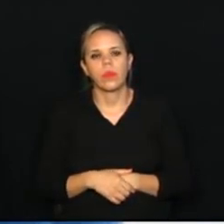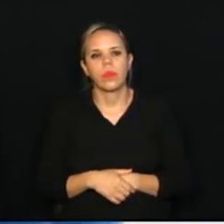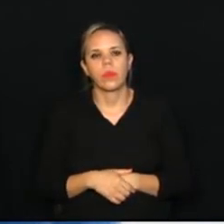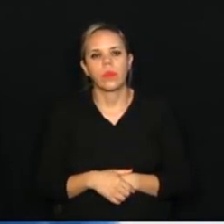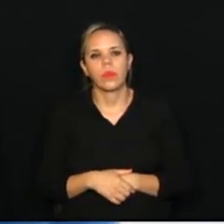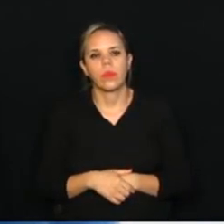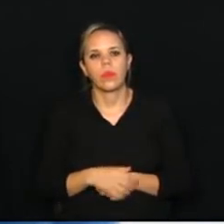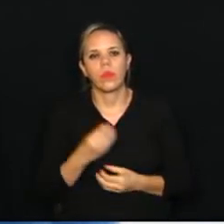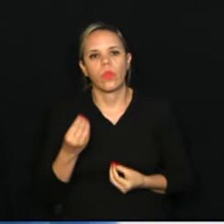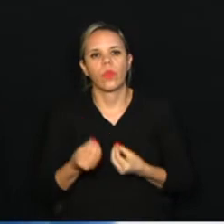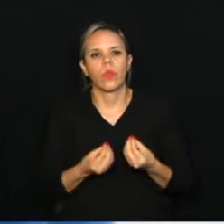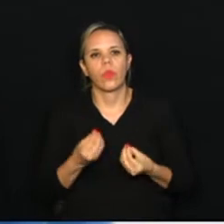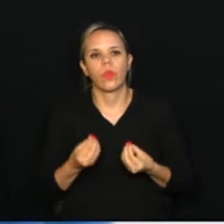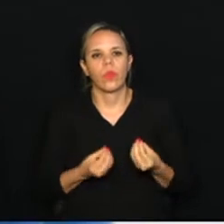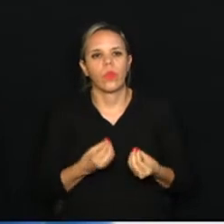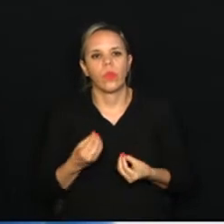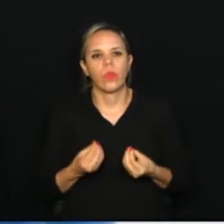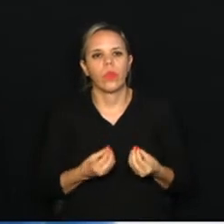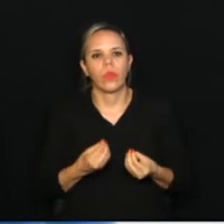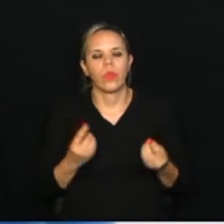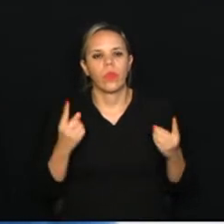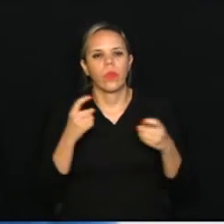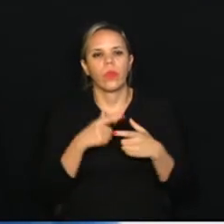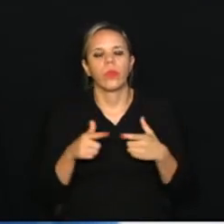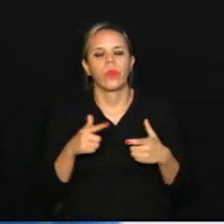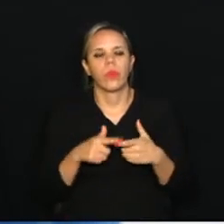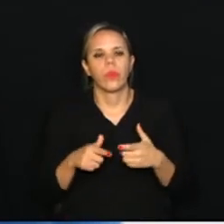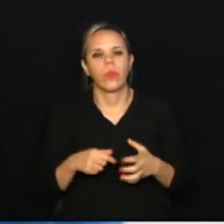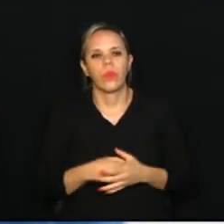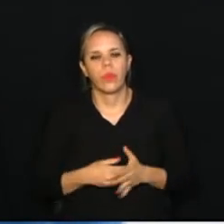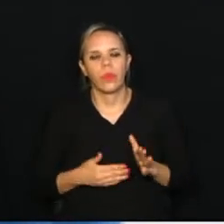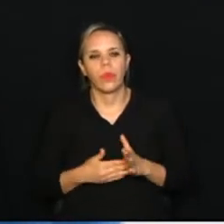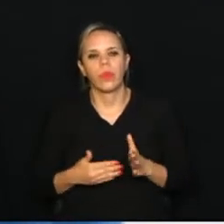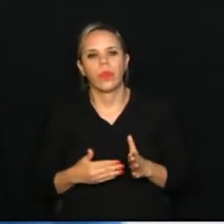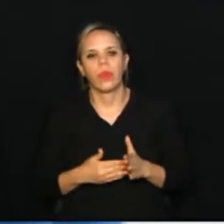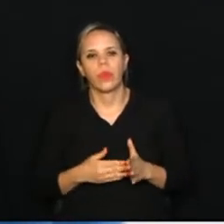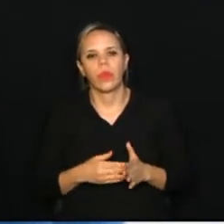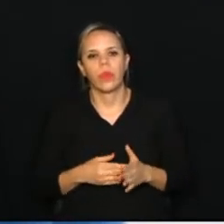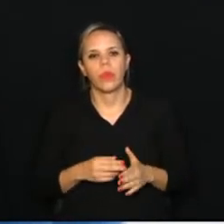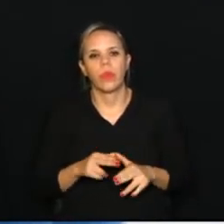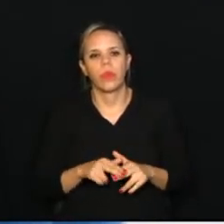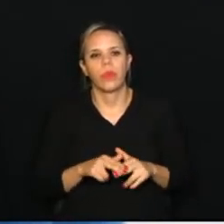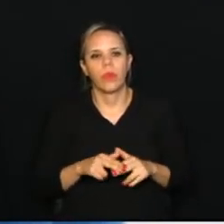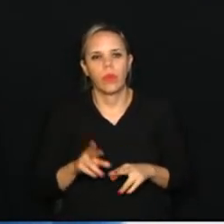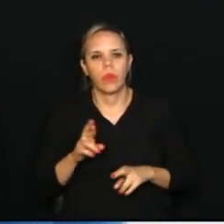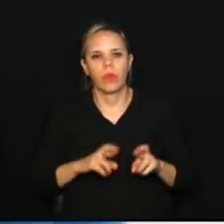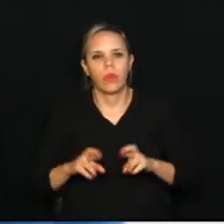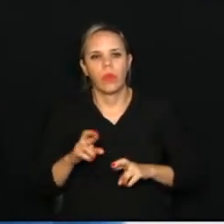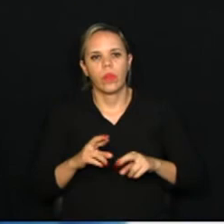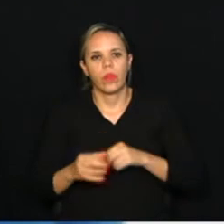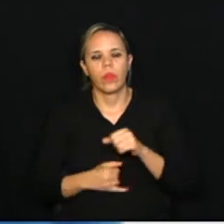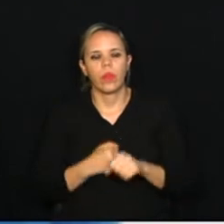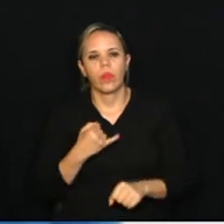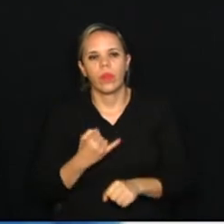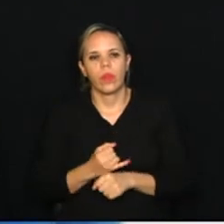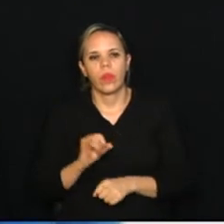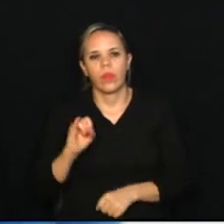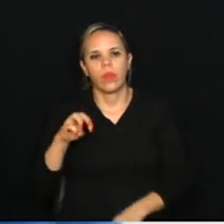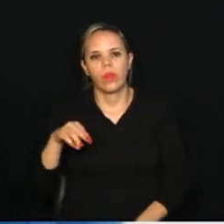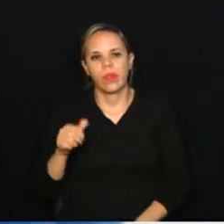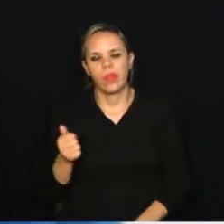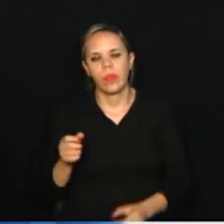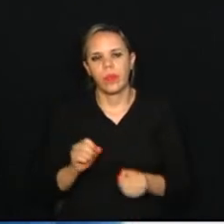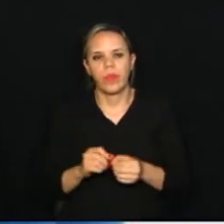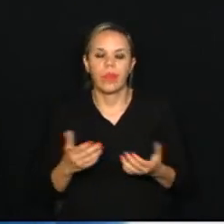Qual seria a dificuldade, por ocasião da revisão do site que o IMA vai